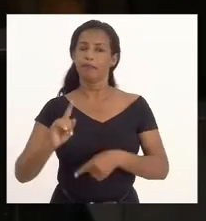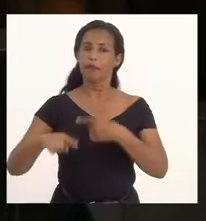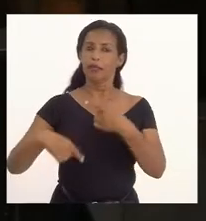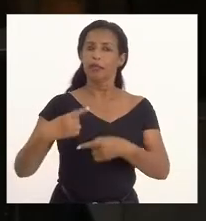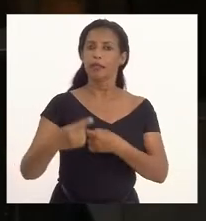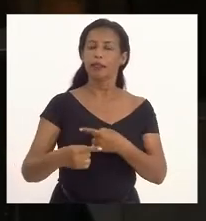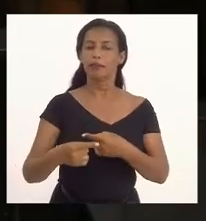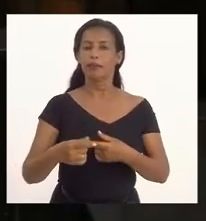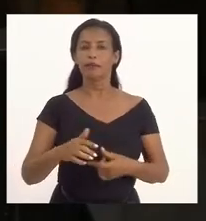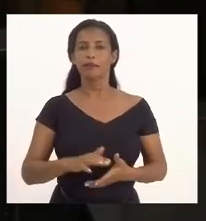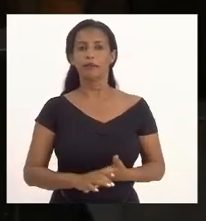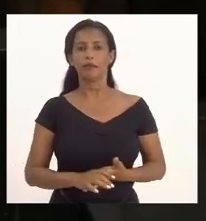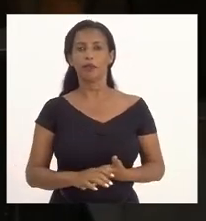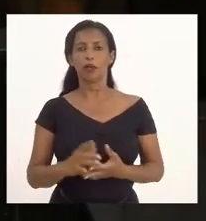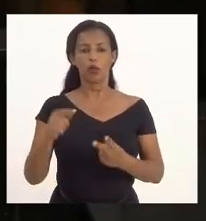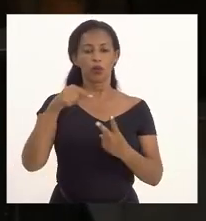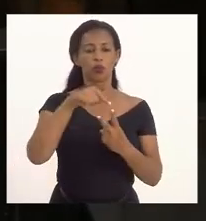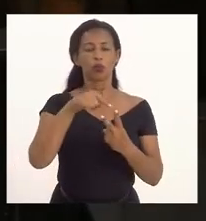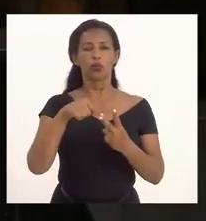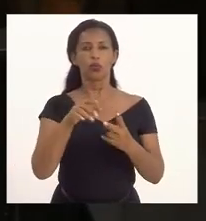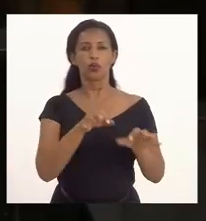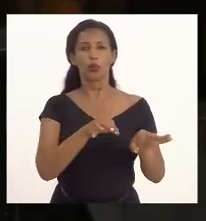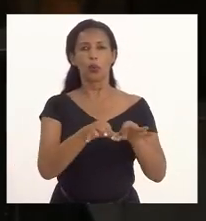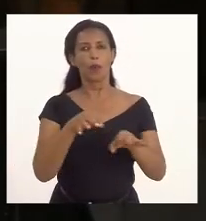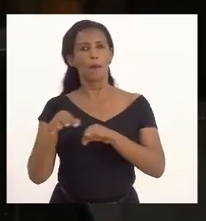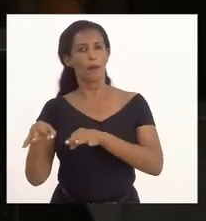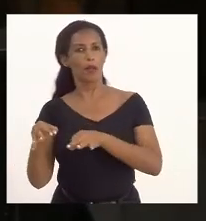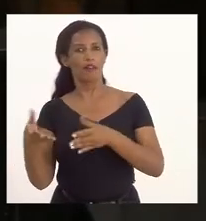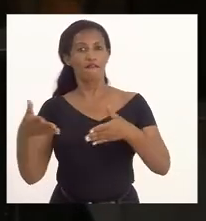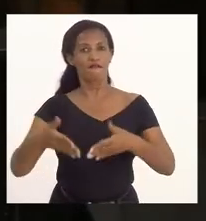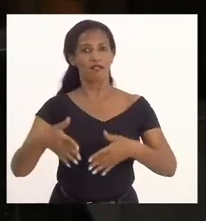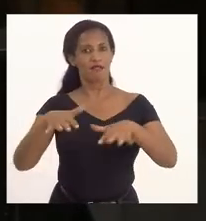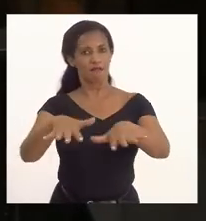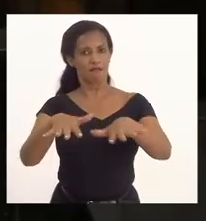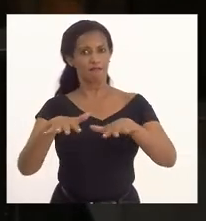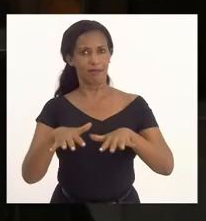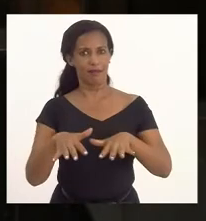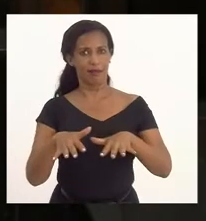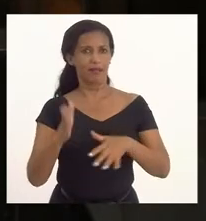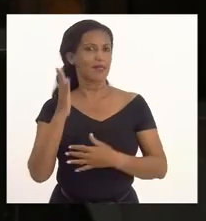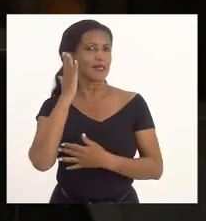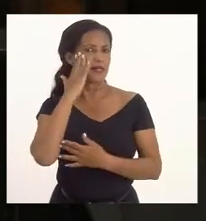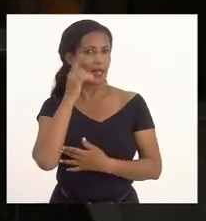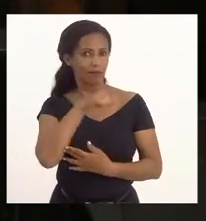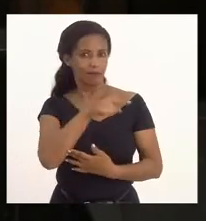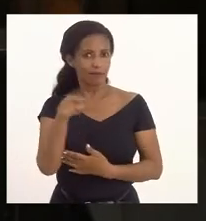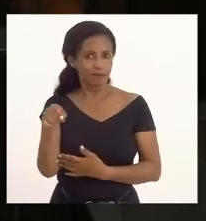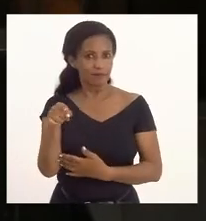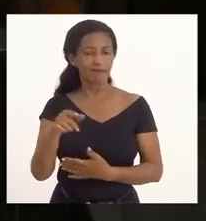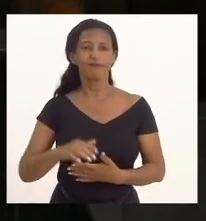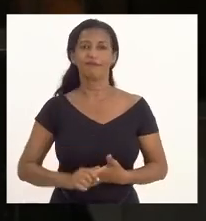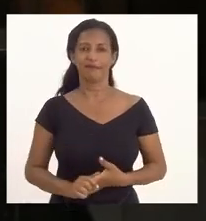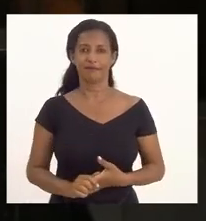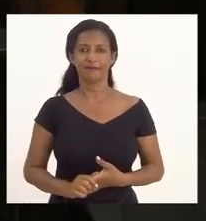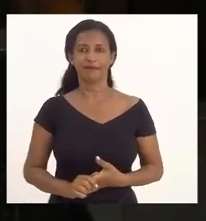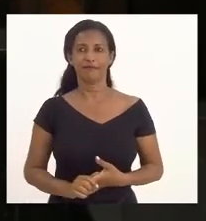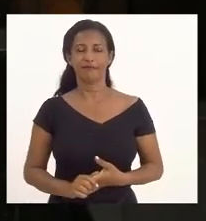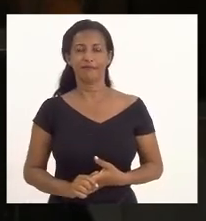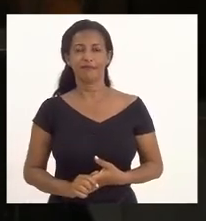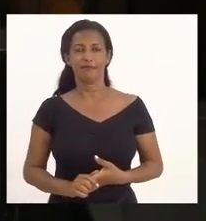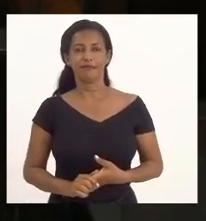depois os dois projetos vir a plenário. E sabe bem, Vossa Excelência,